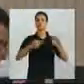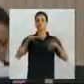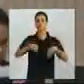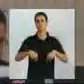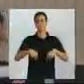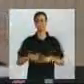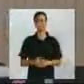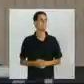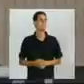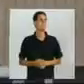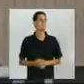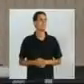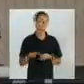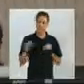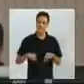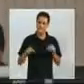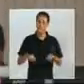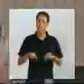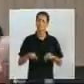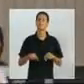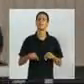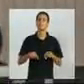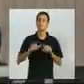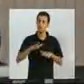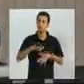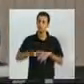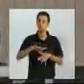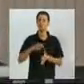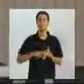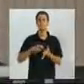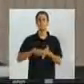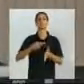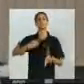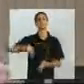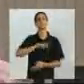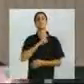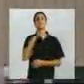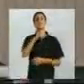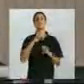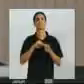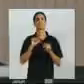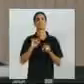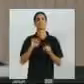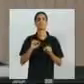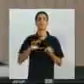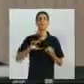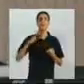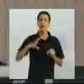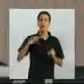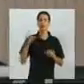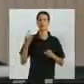Esta casa, mais uma vez, mobilizou para que nós pudéssemos fazer aqui um enfrentão, mais uma vez,